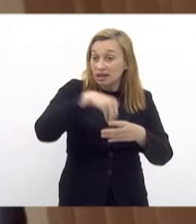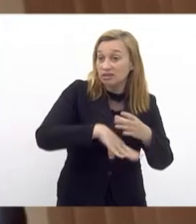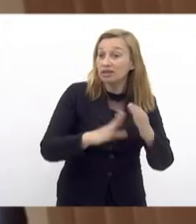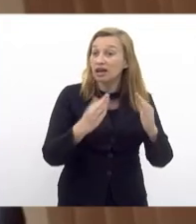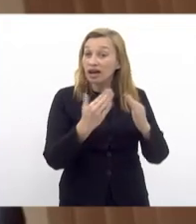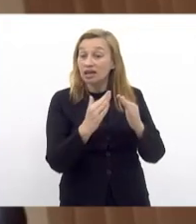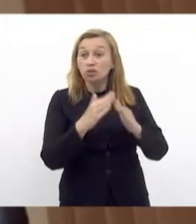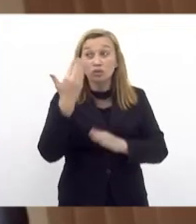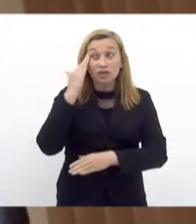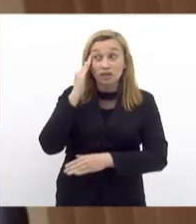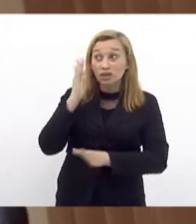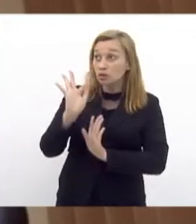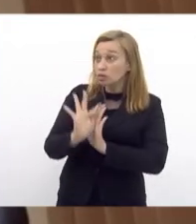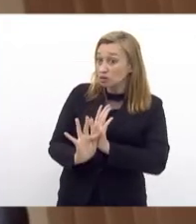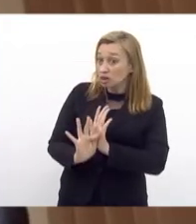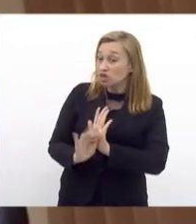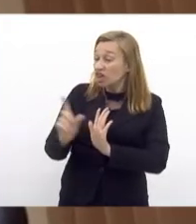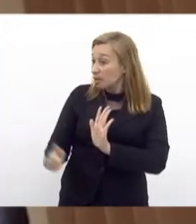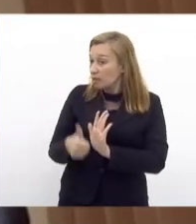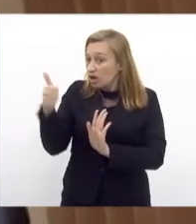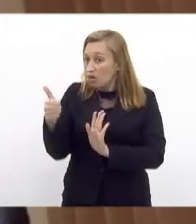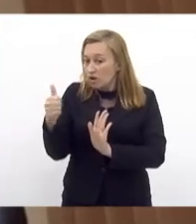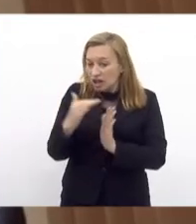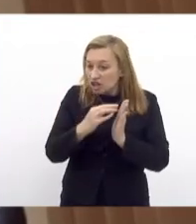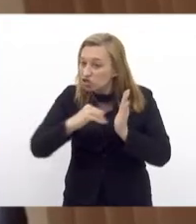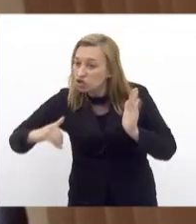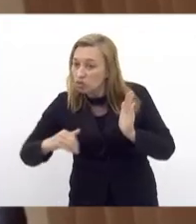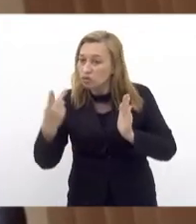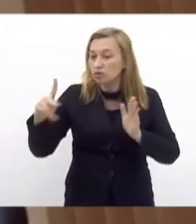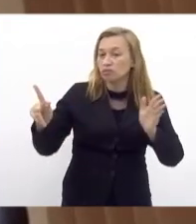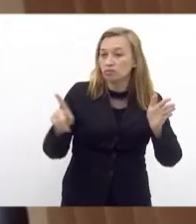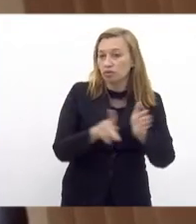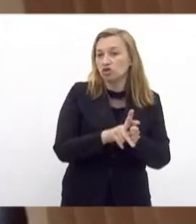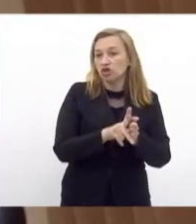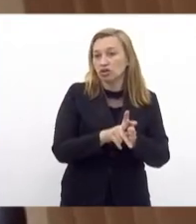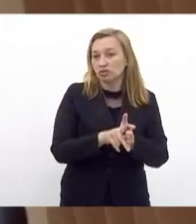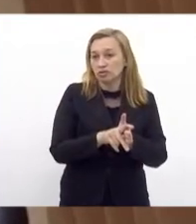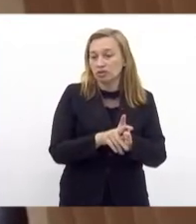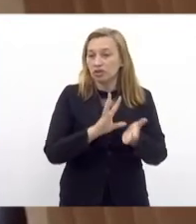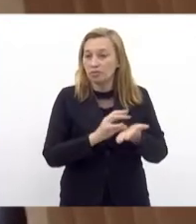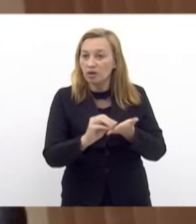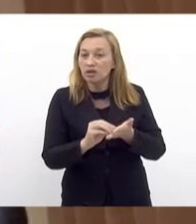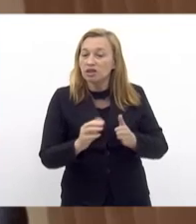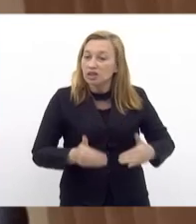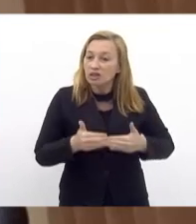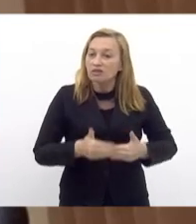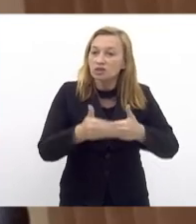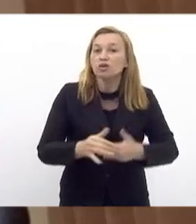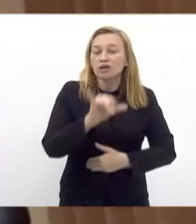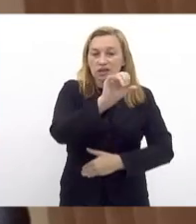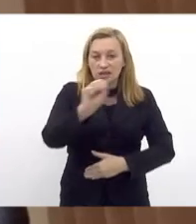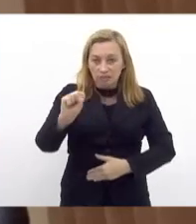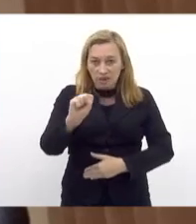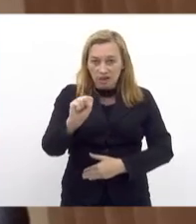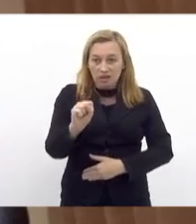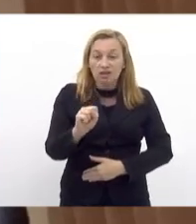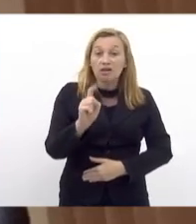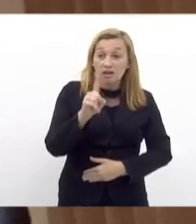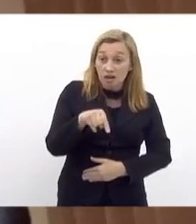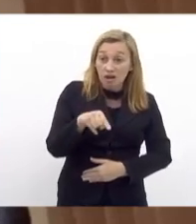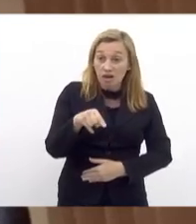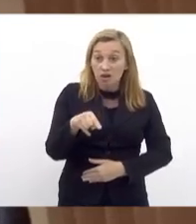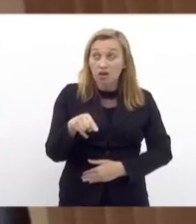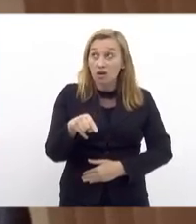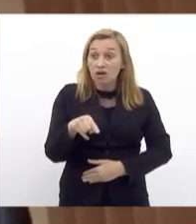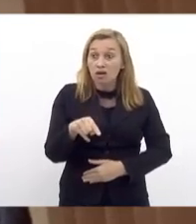entender que o texto proposto era o melhor, ele retirou o seu projeto de pauta. Então, a gente avançou na questão do ICMS, que era um gargalo